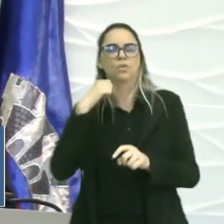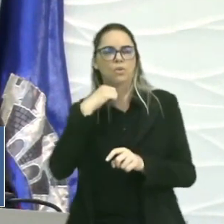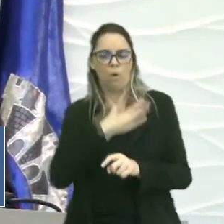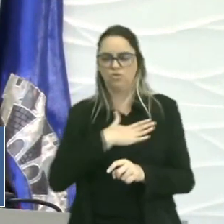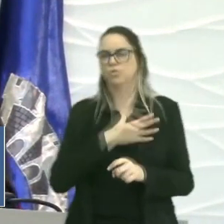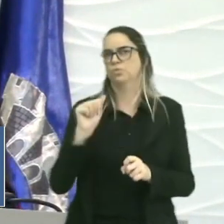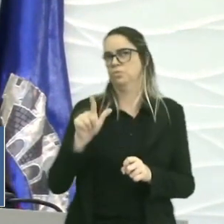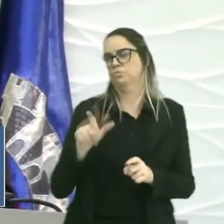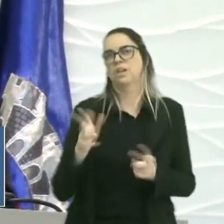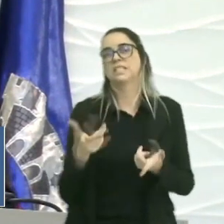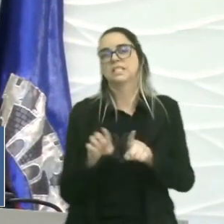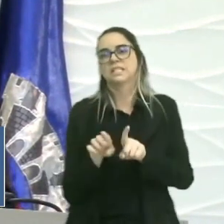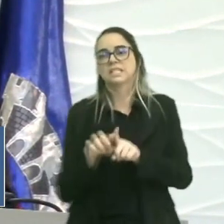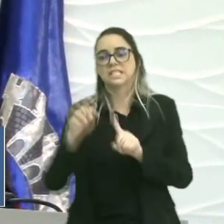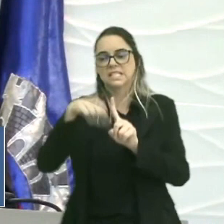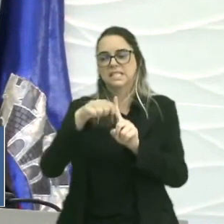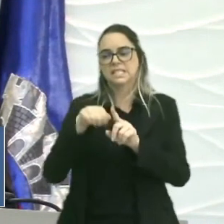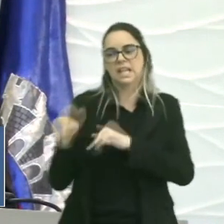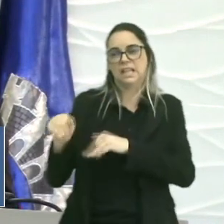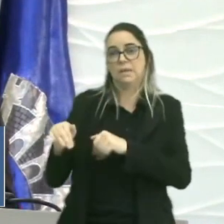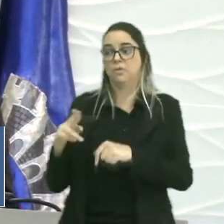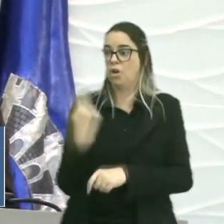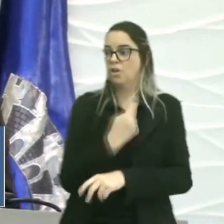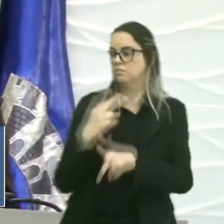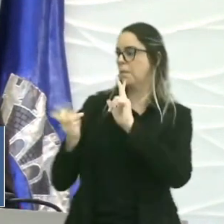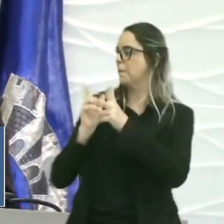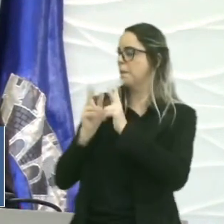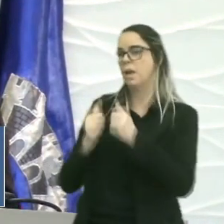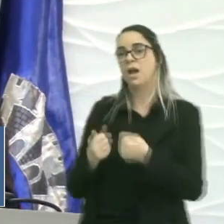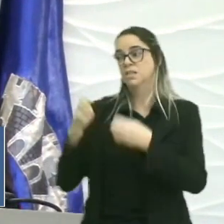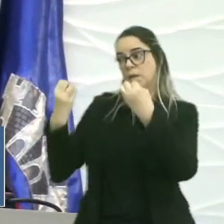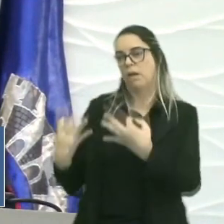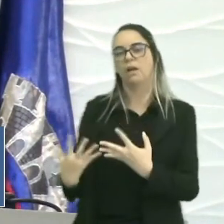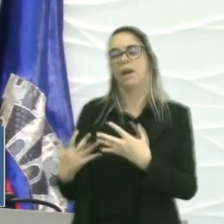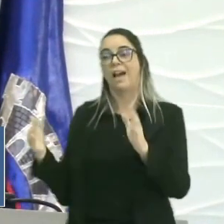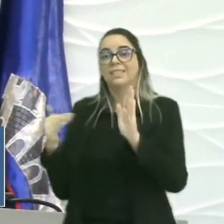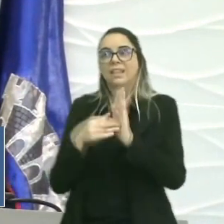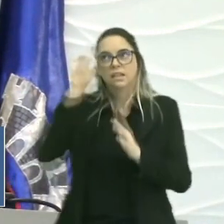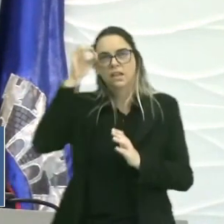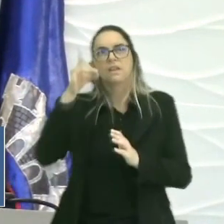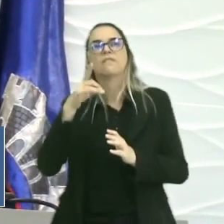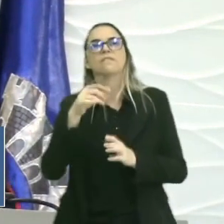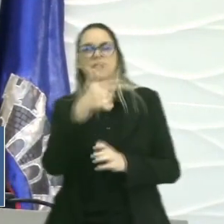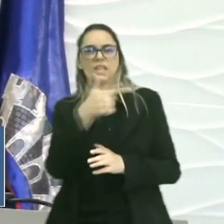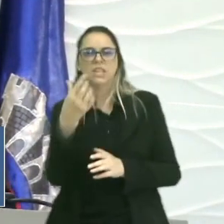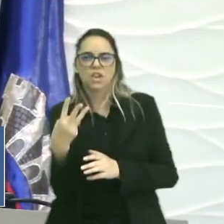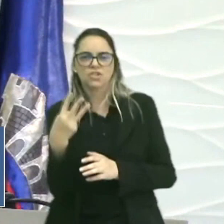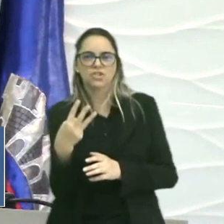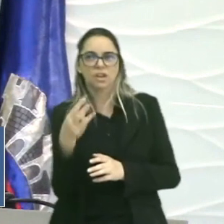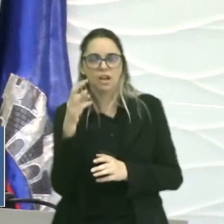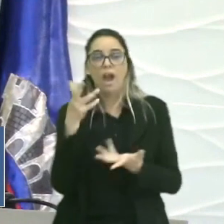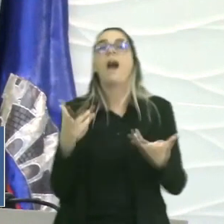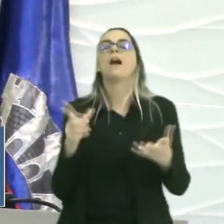que discutimos aqui e ficou claro, é que até o dia 23 desse mês de setembro, todos